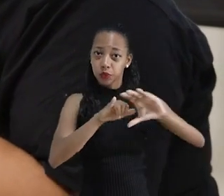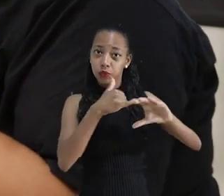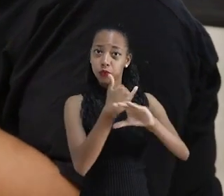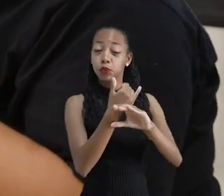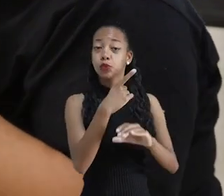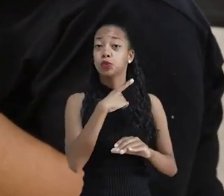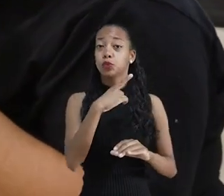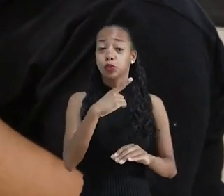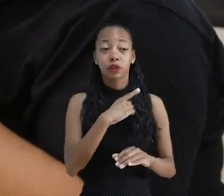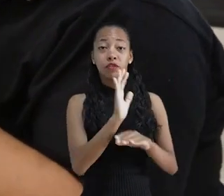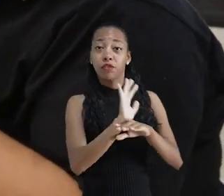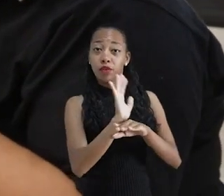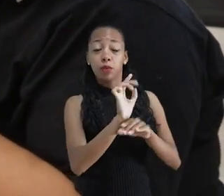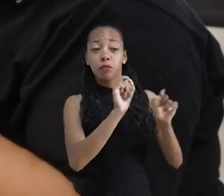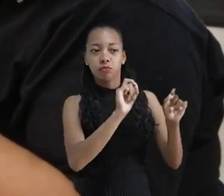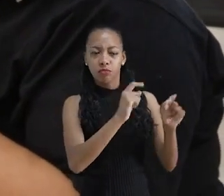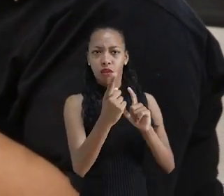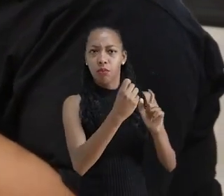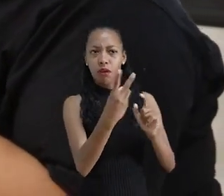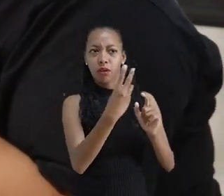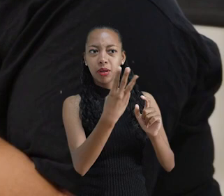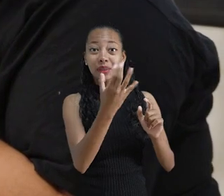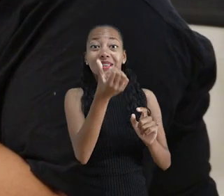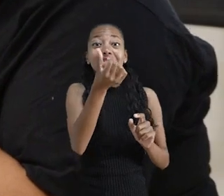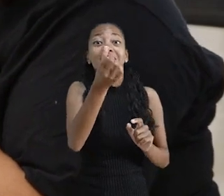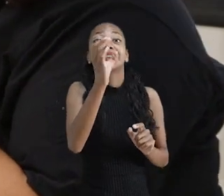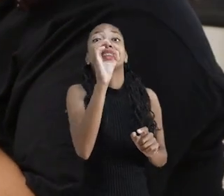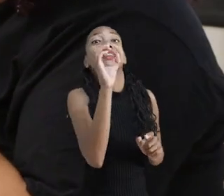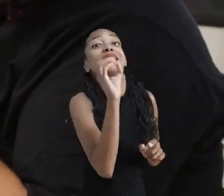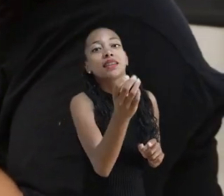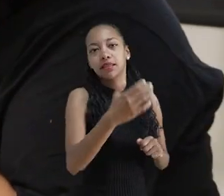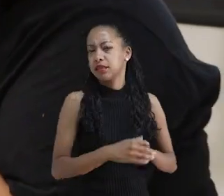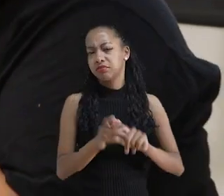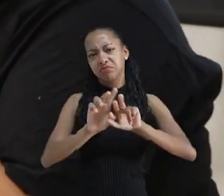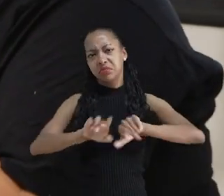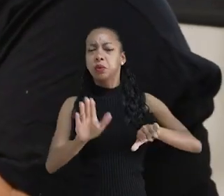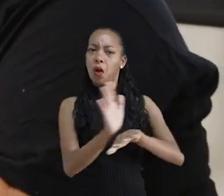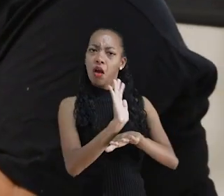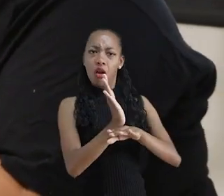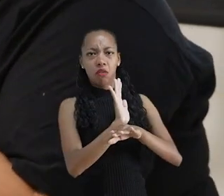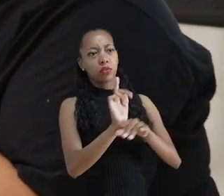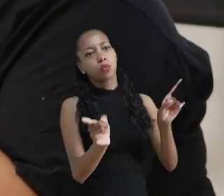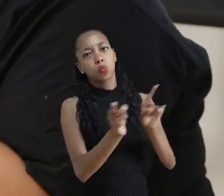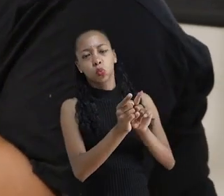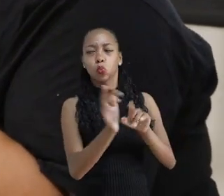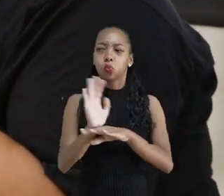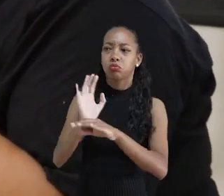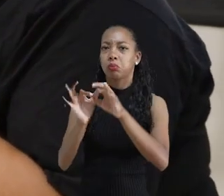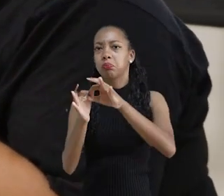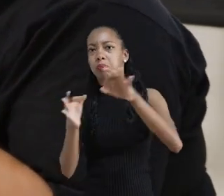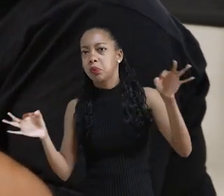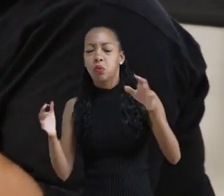mais de 70 obras de audiovisual entre longa metragem curta metragem documentário ficção